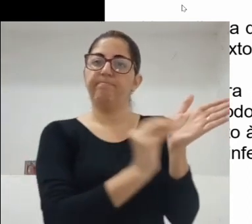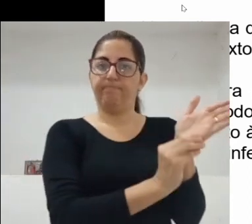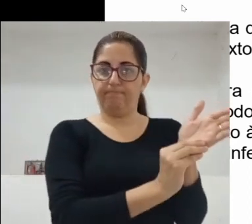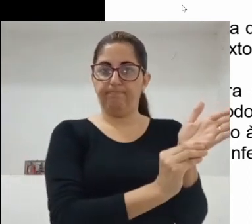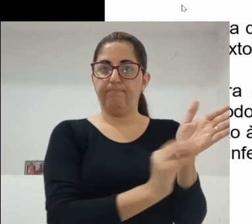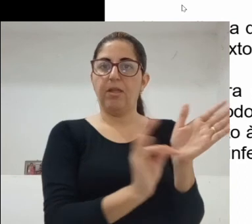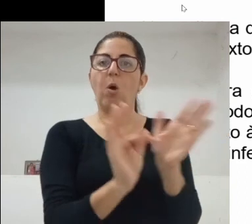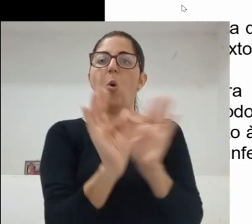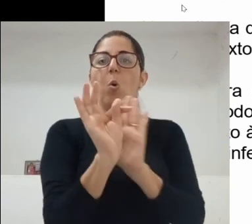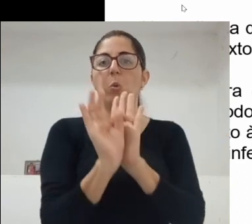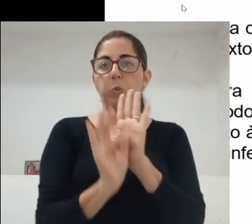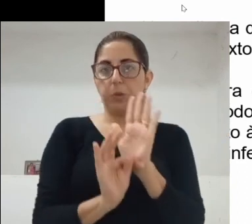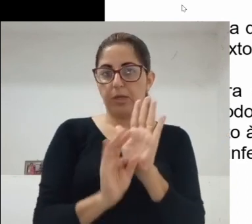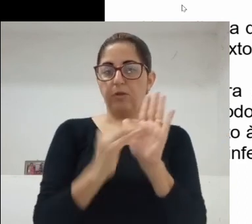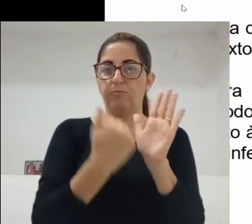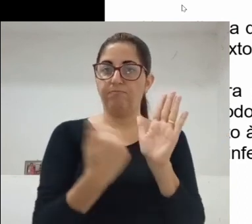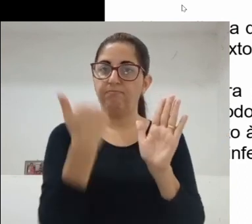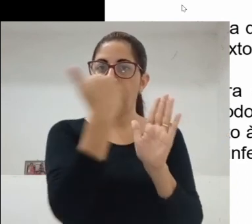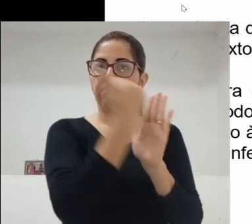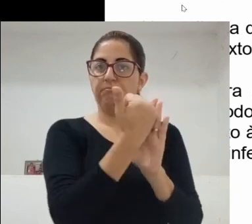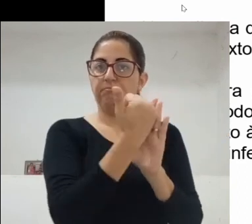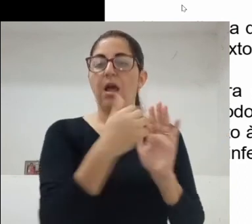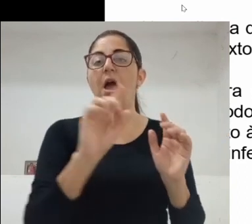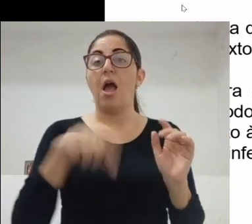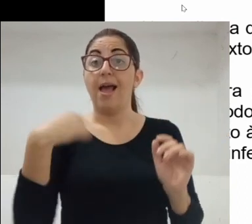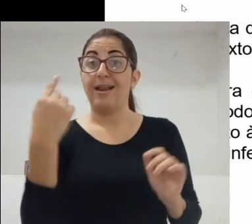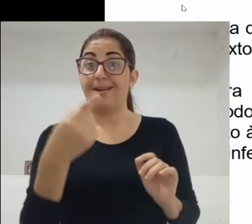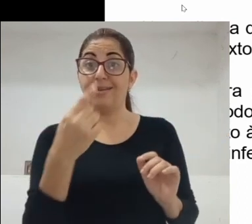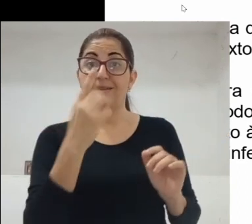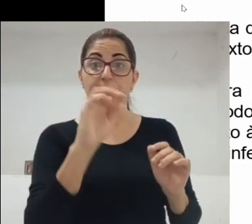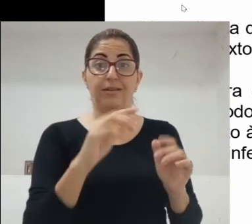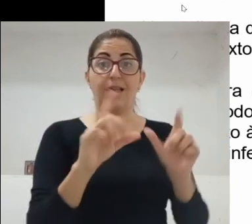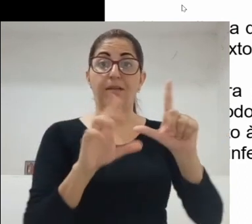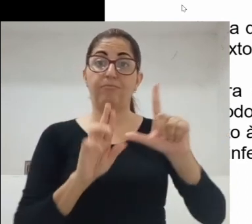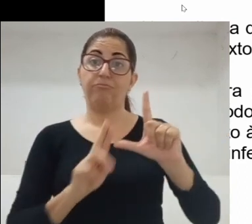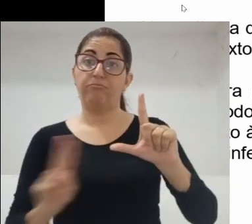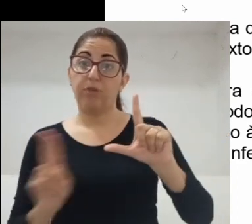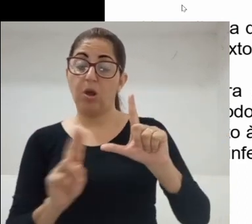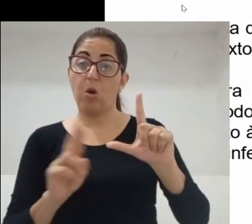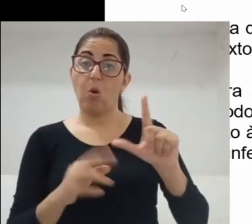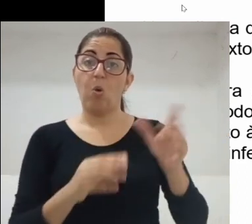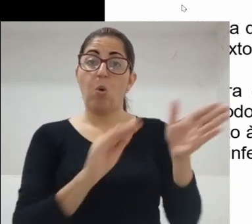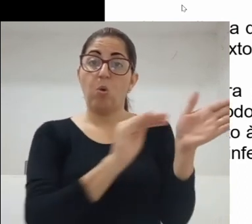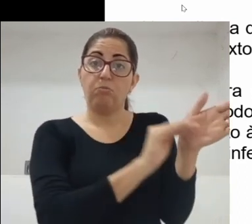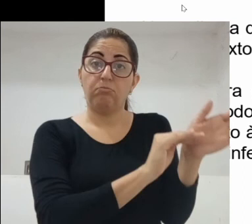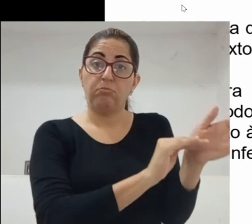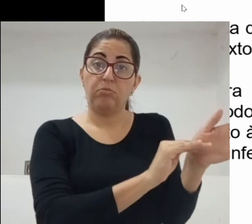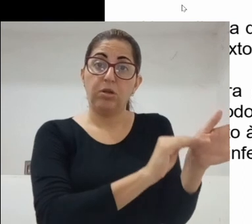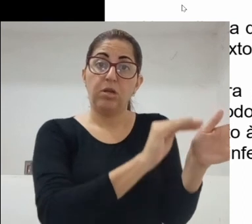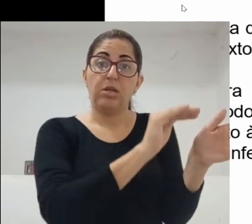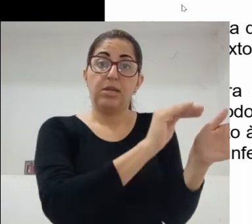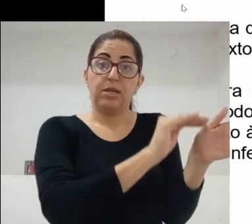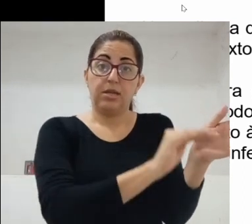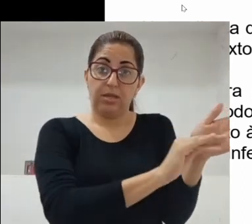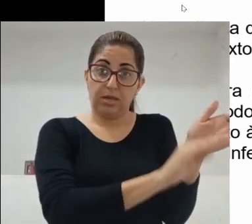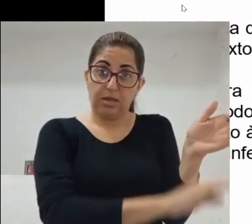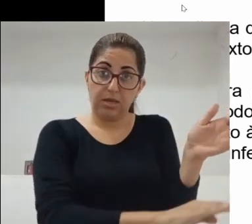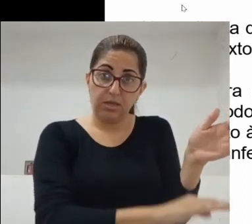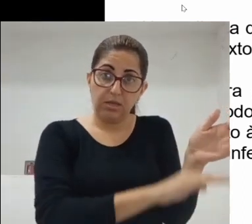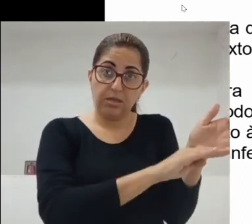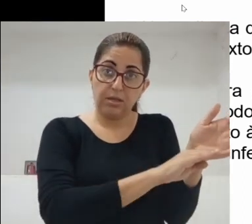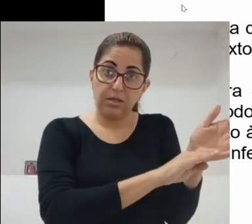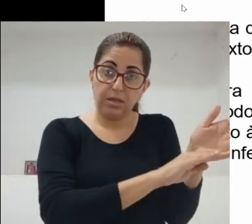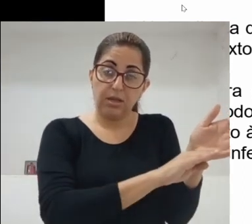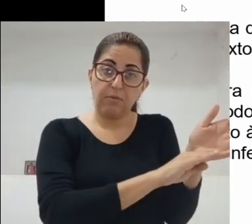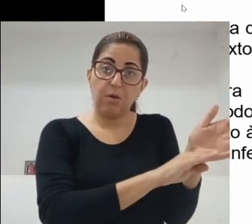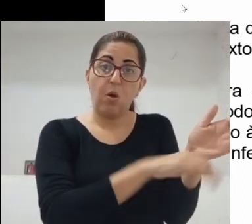Então, se a gente precisa colocar algum texto a mais, além daquele da legenda, ou ele vai estar,